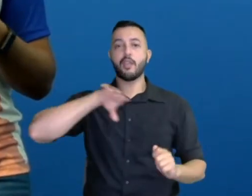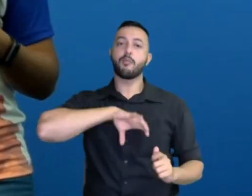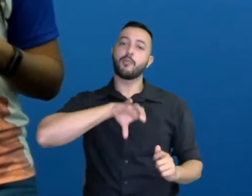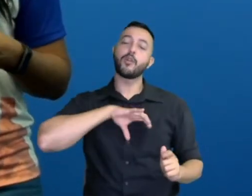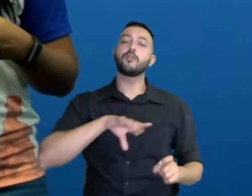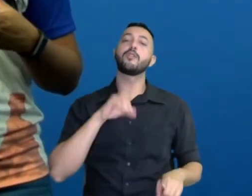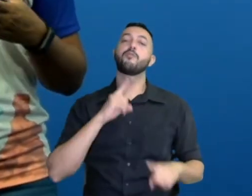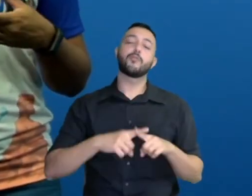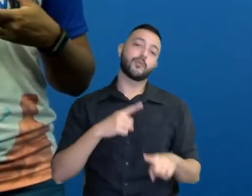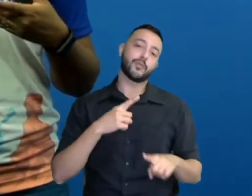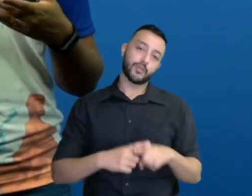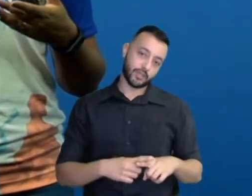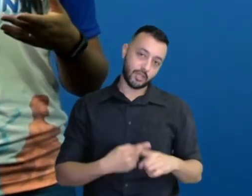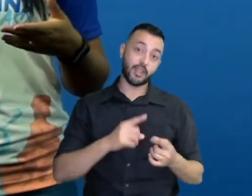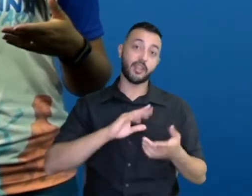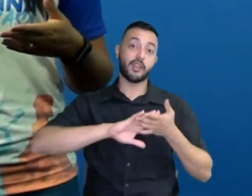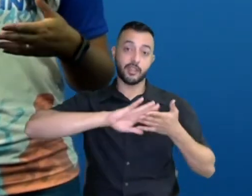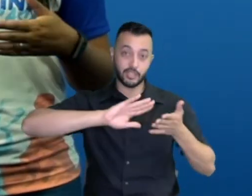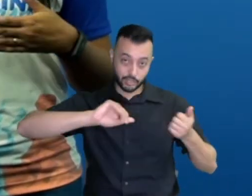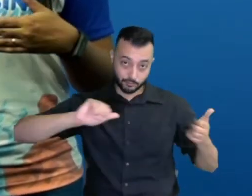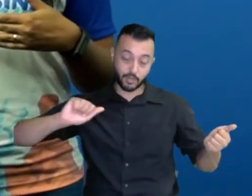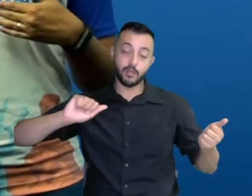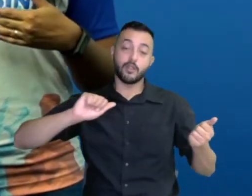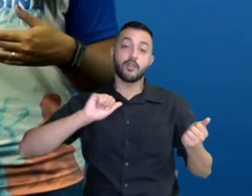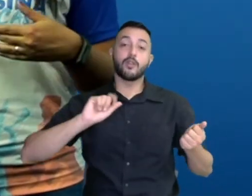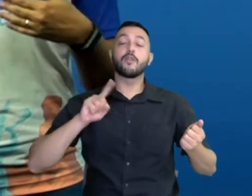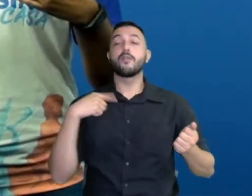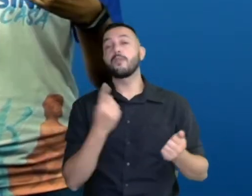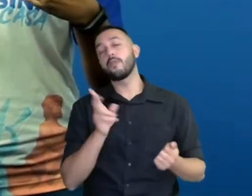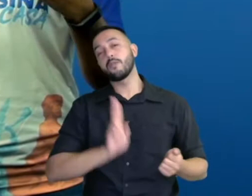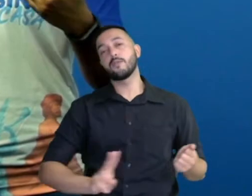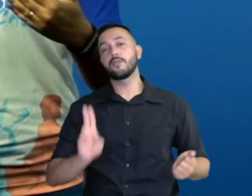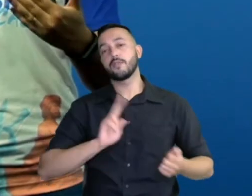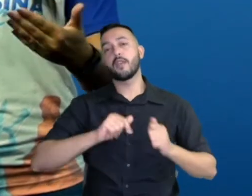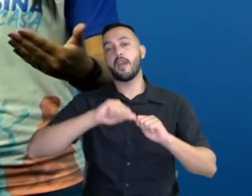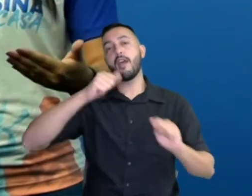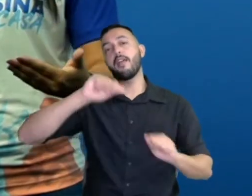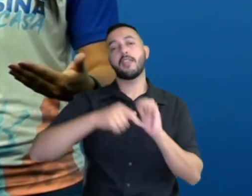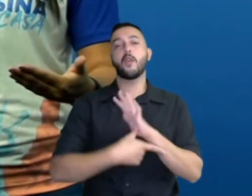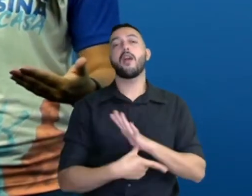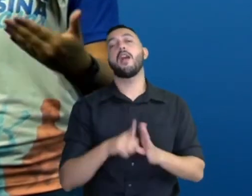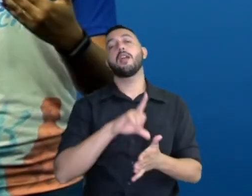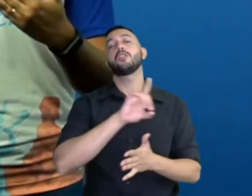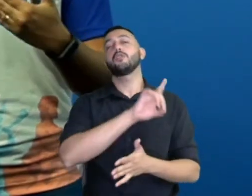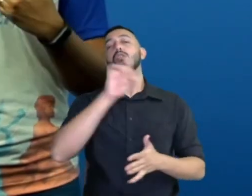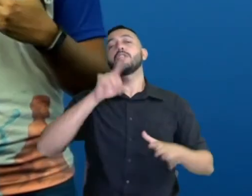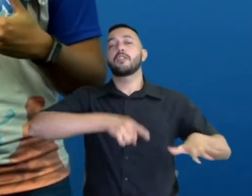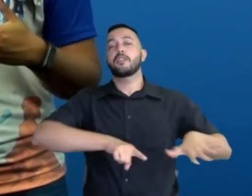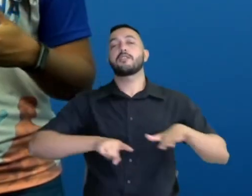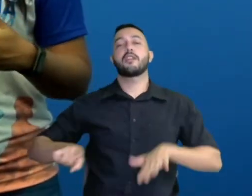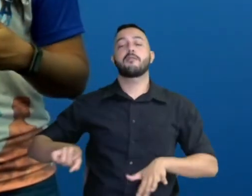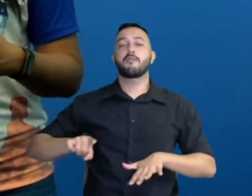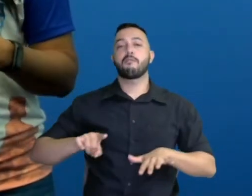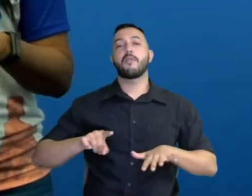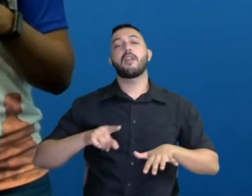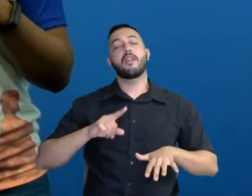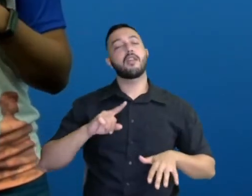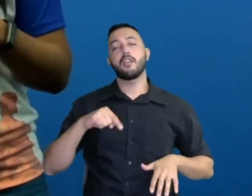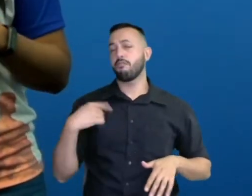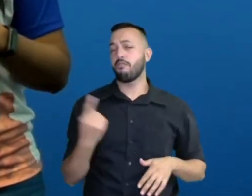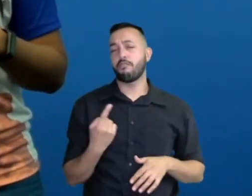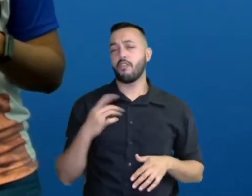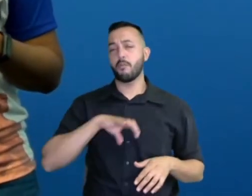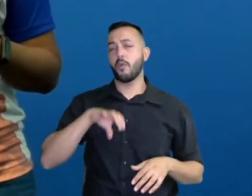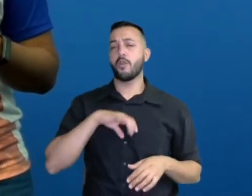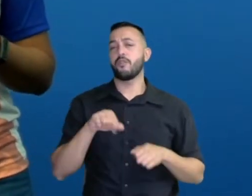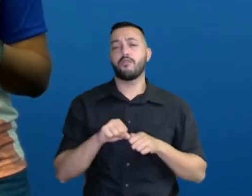português, porque em espanhol a gente utiliza artigos antes dos dias da semana, coisa que a gente não faz